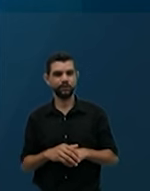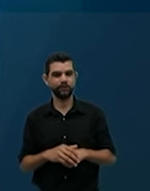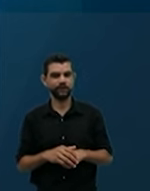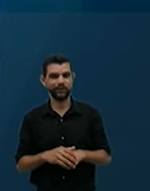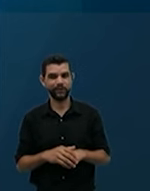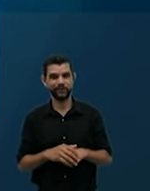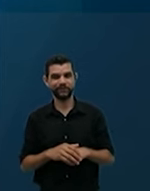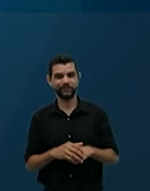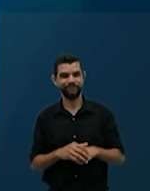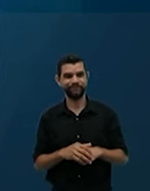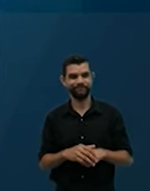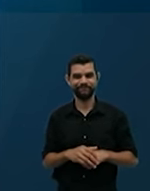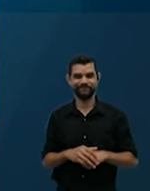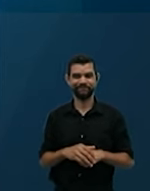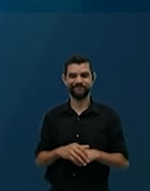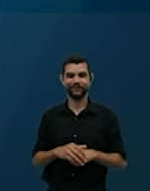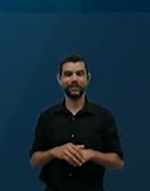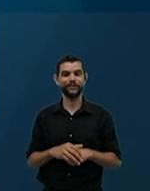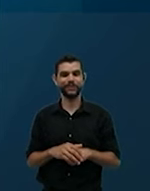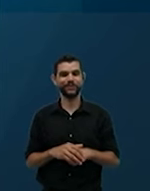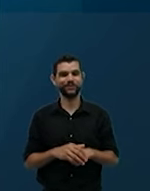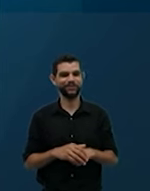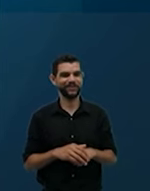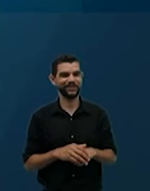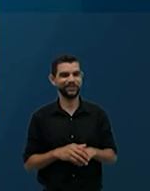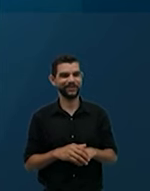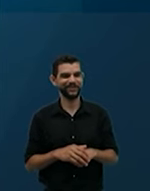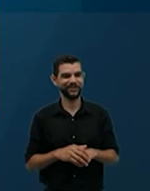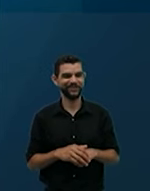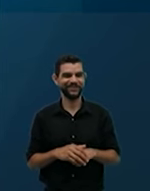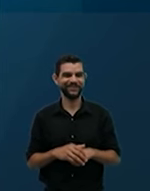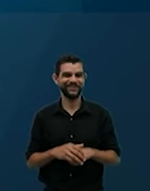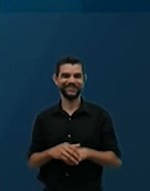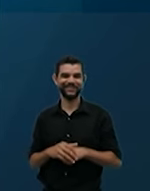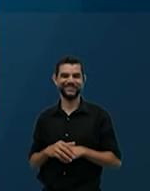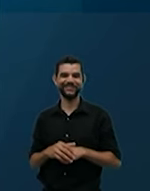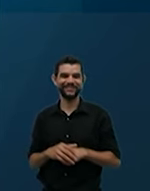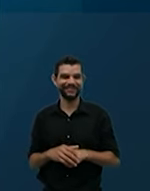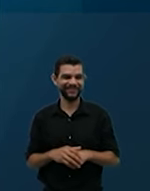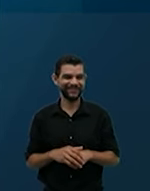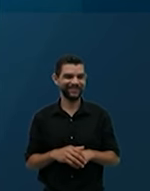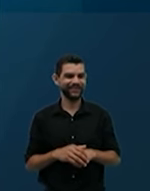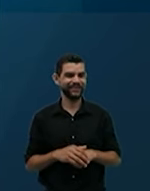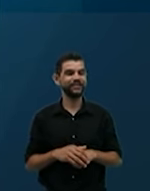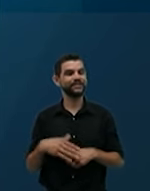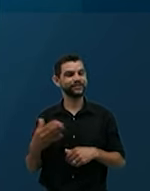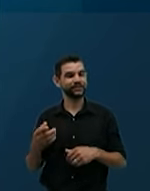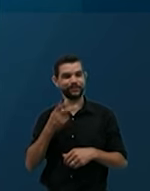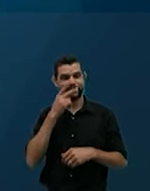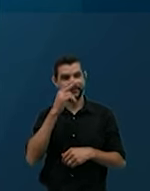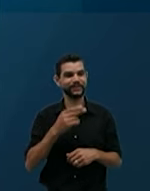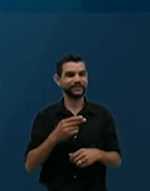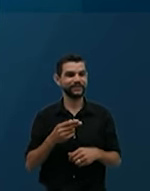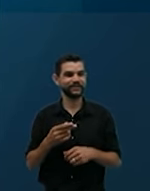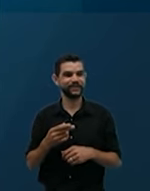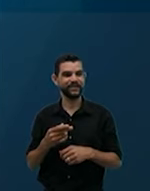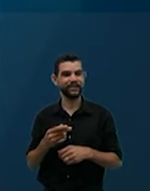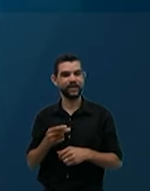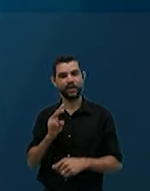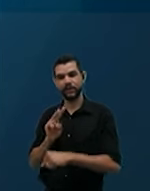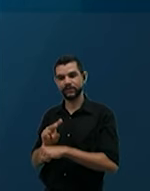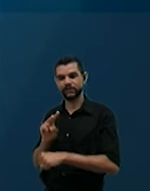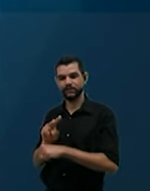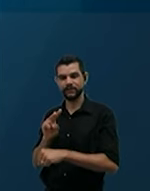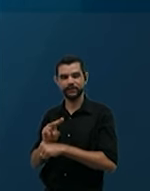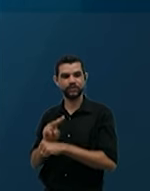erro, não é? Porque nós estamos falando do Estado do Paraná como recorrente. Ele não é defendido por qualquer pessoa, não por um advogado